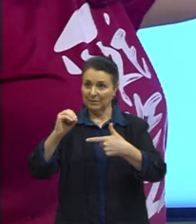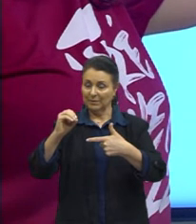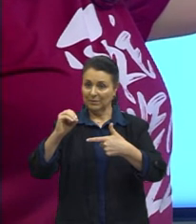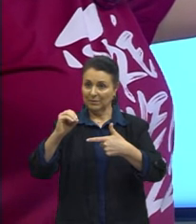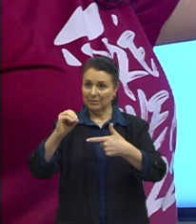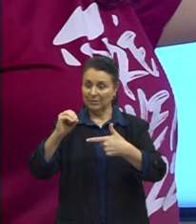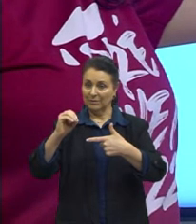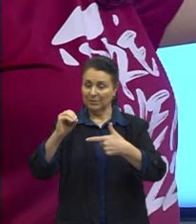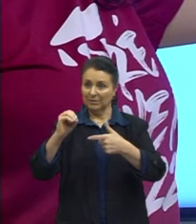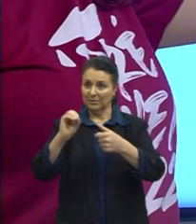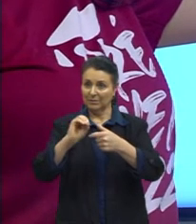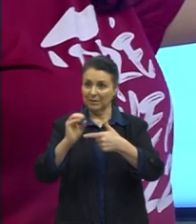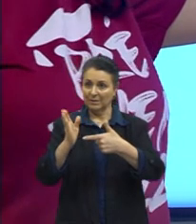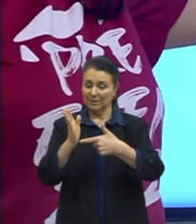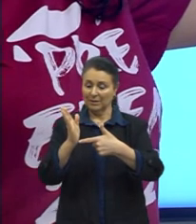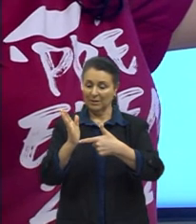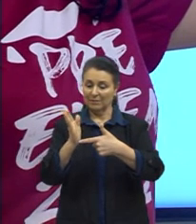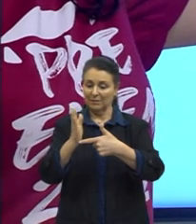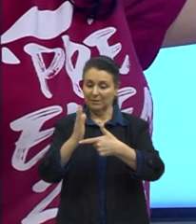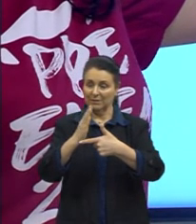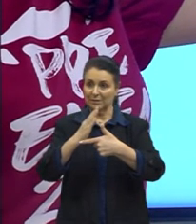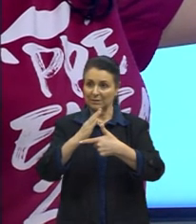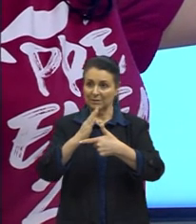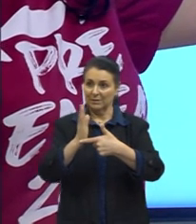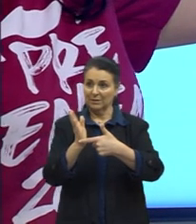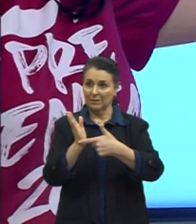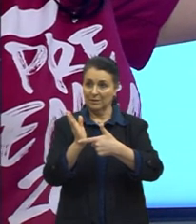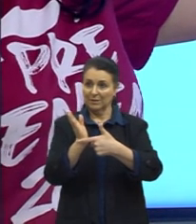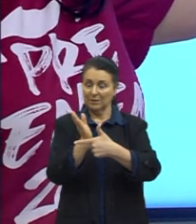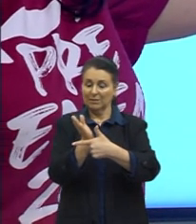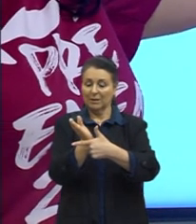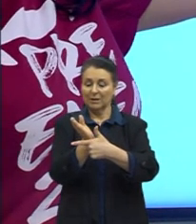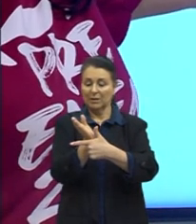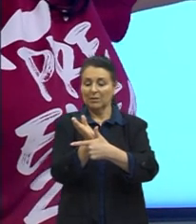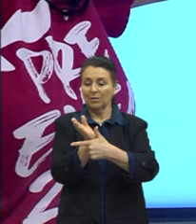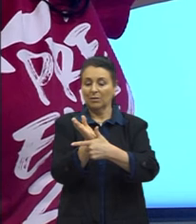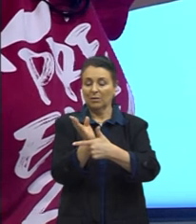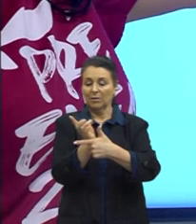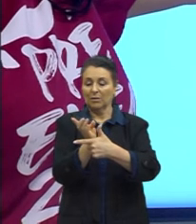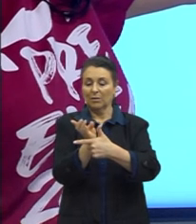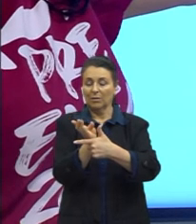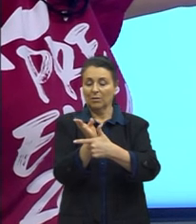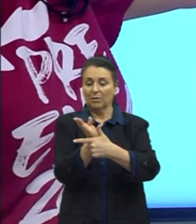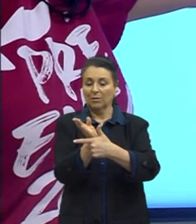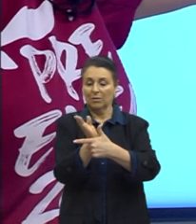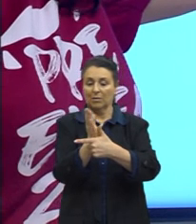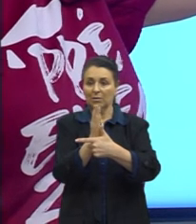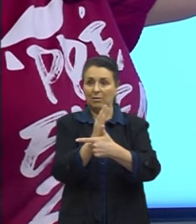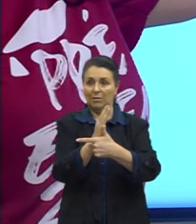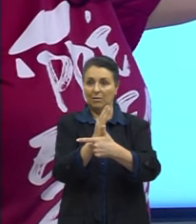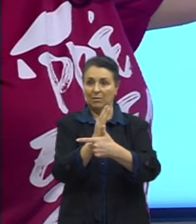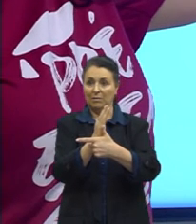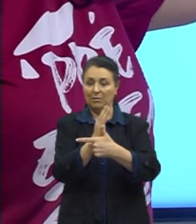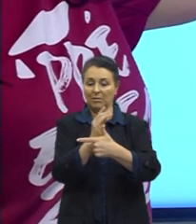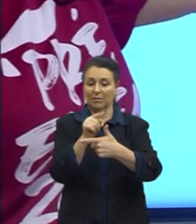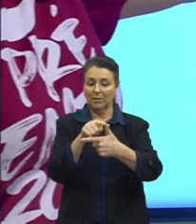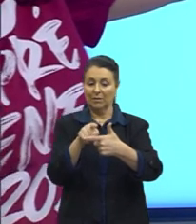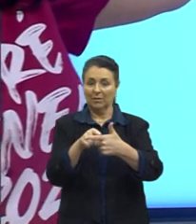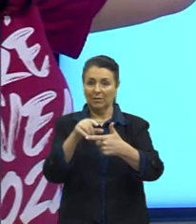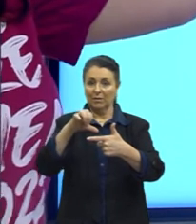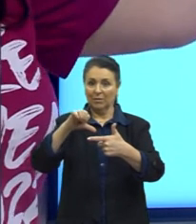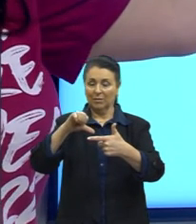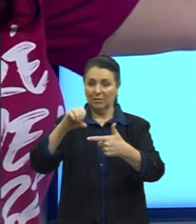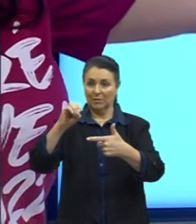e faz assim ele vai estar com um ângulo de 90 graus em relação aqui ó ao eixo X 90 graus